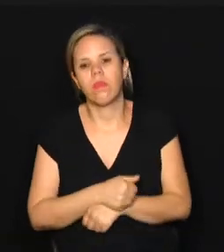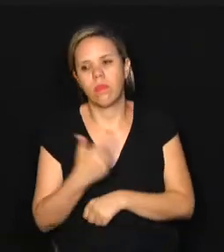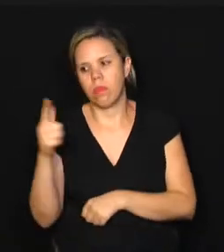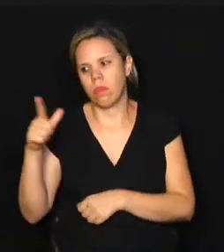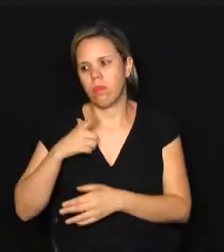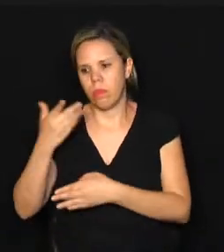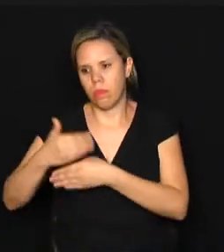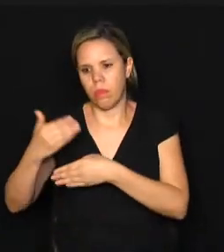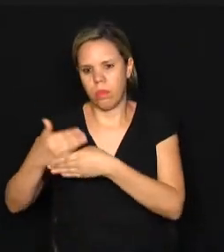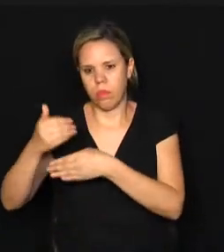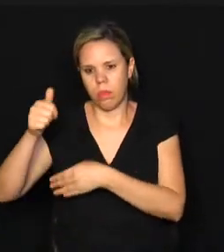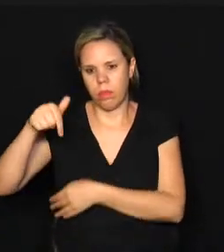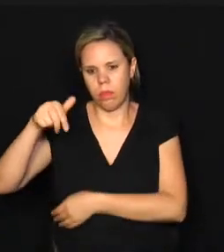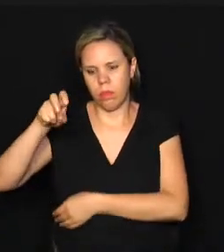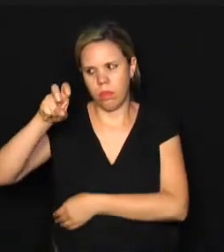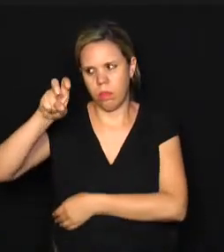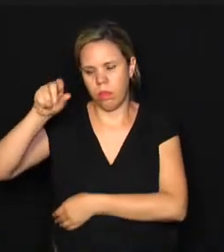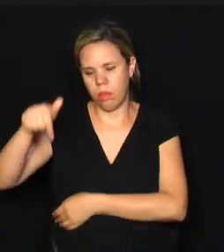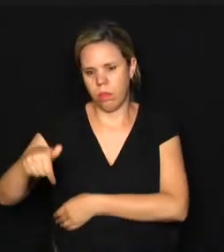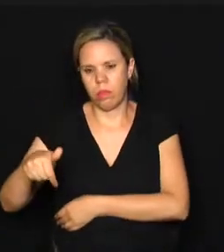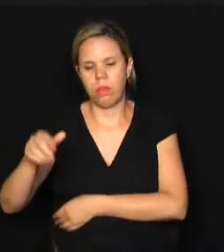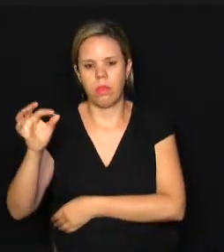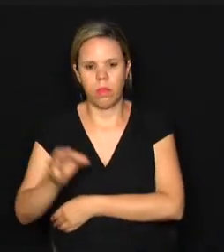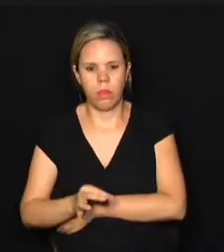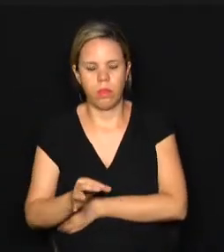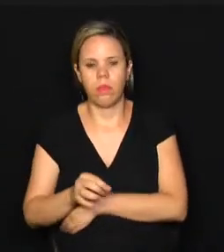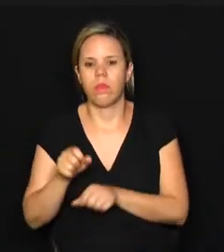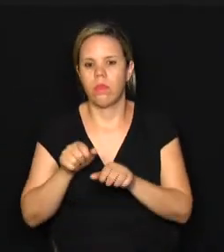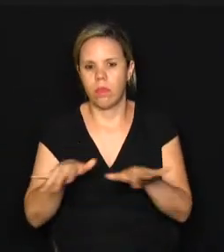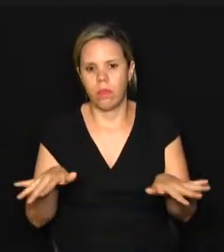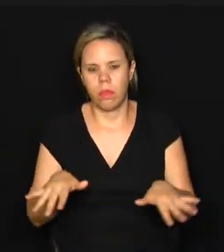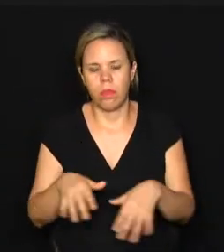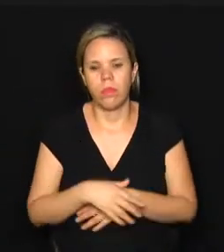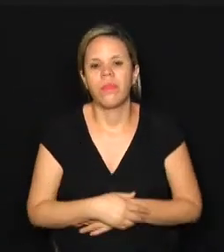perde 54% da água na distribuição.